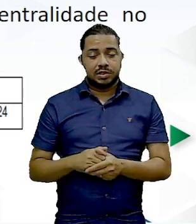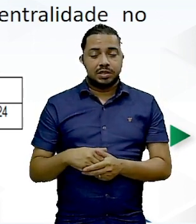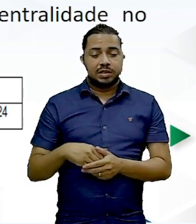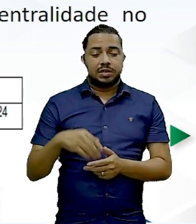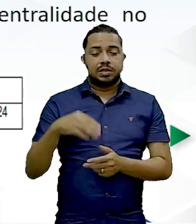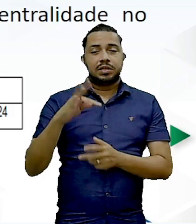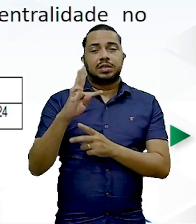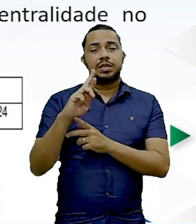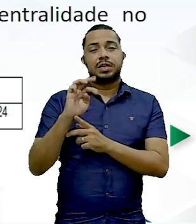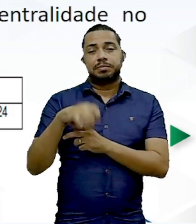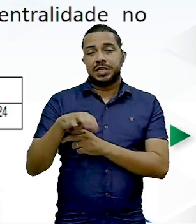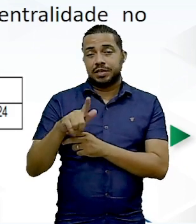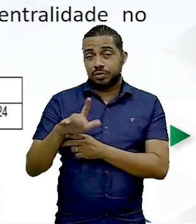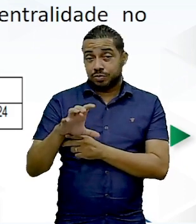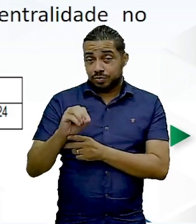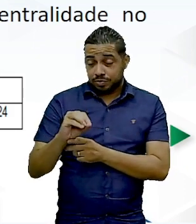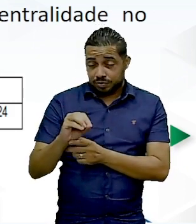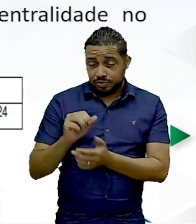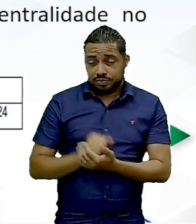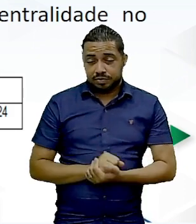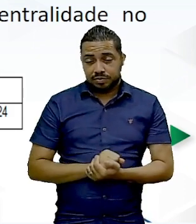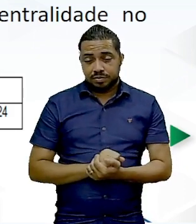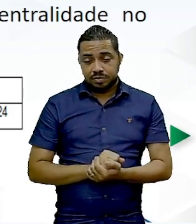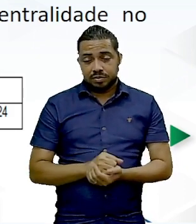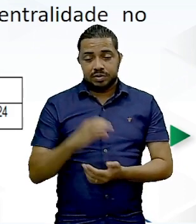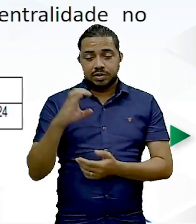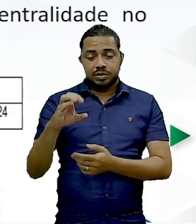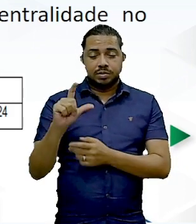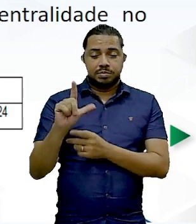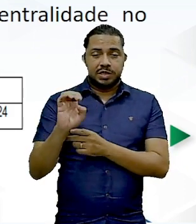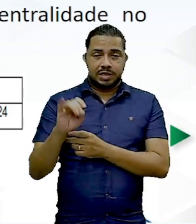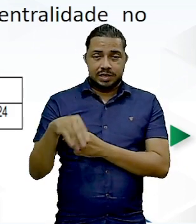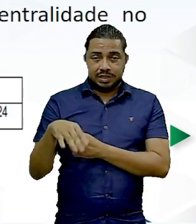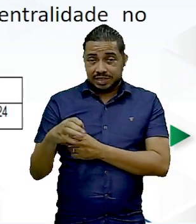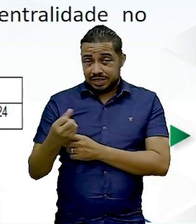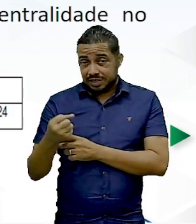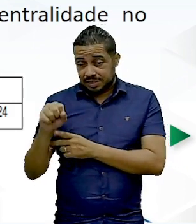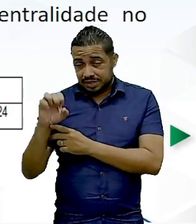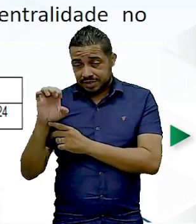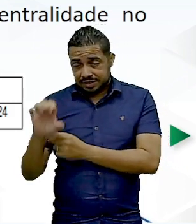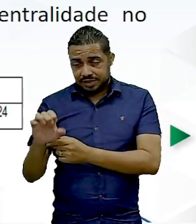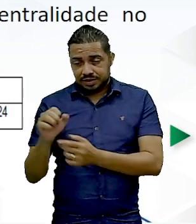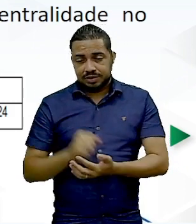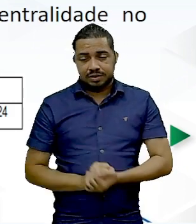Tramengo, esse foi legal, foi. Clube Lienense,